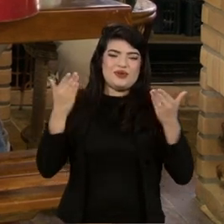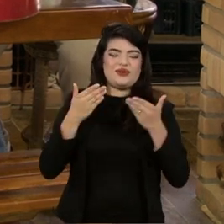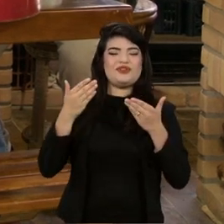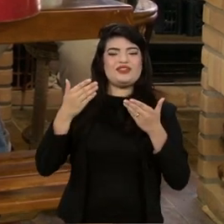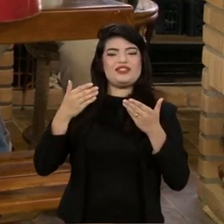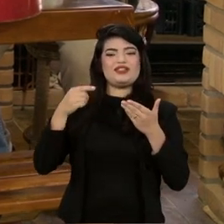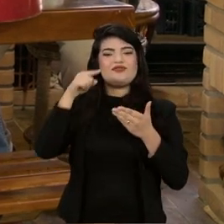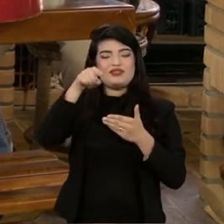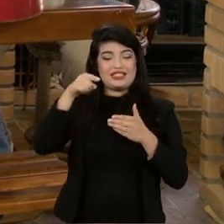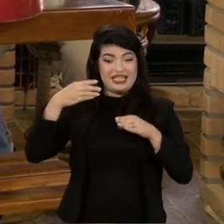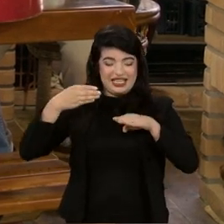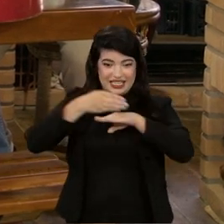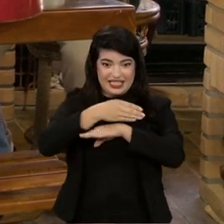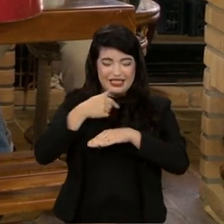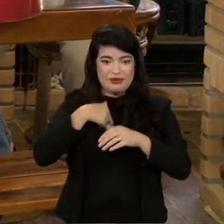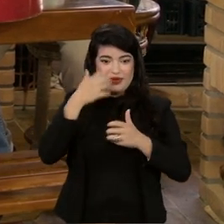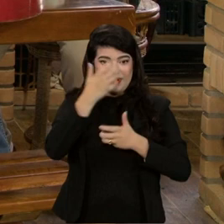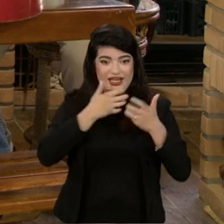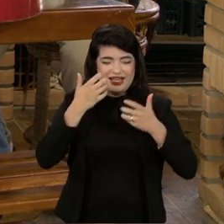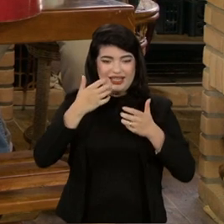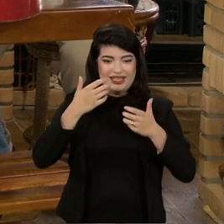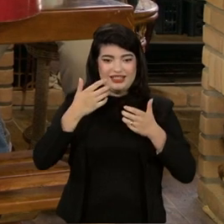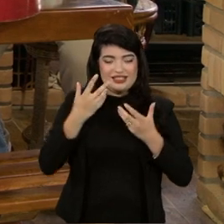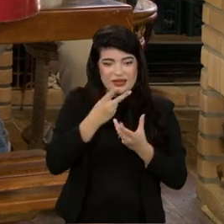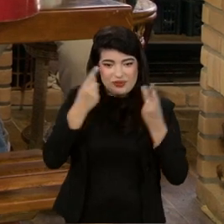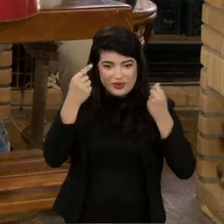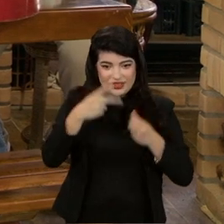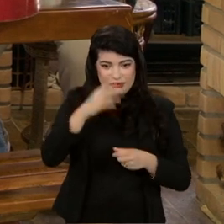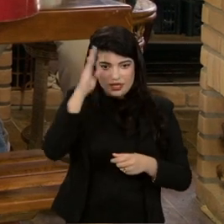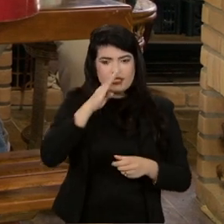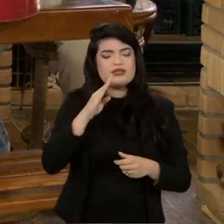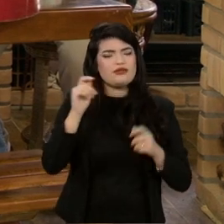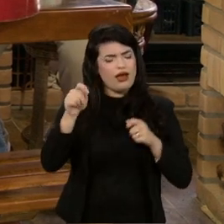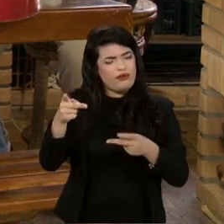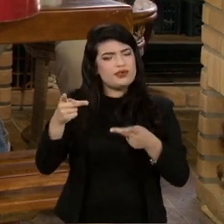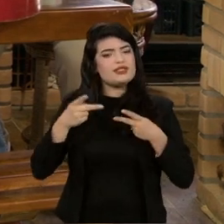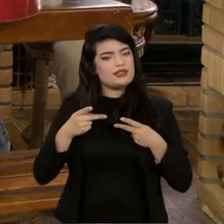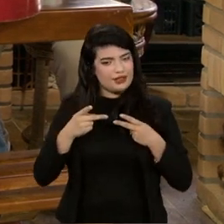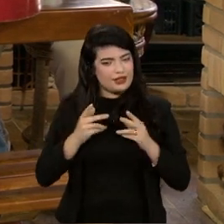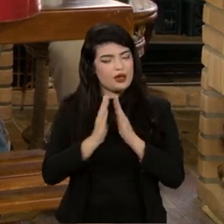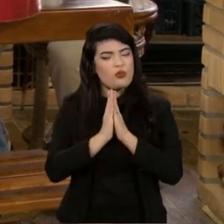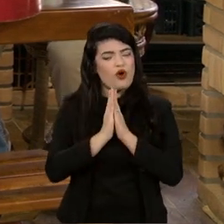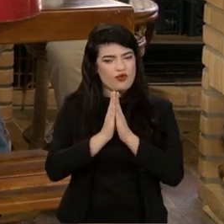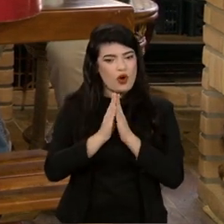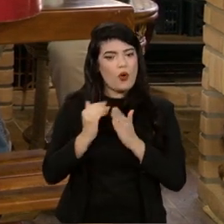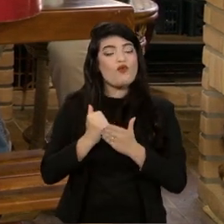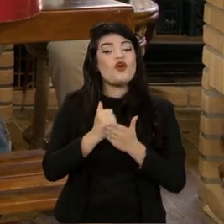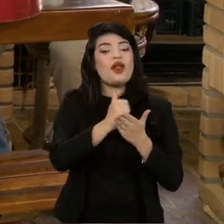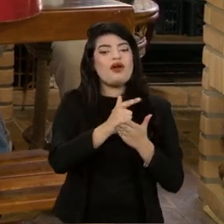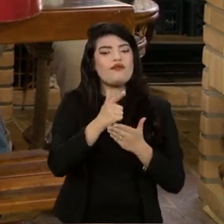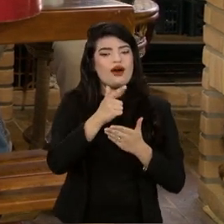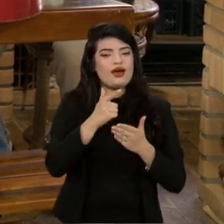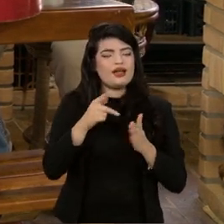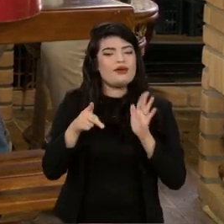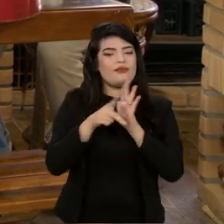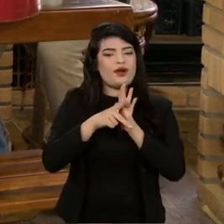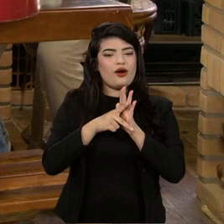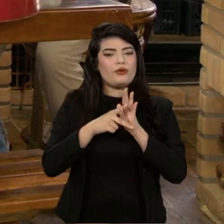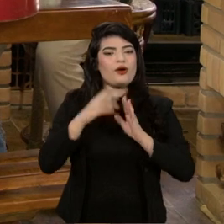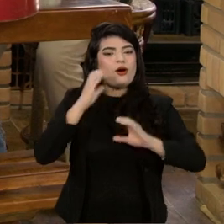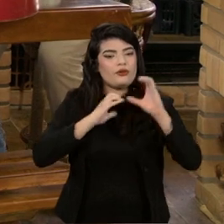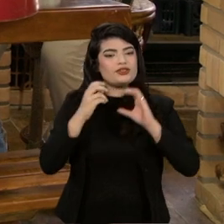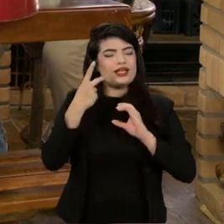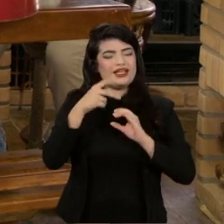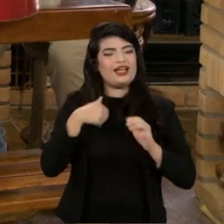da fazenda lá do Canto Sabor do Brasil, sempre aberta, cara. Vamos lá. Né? Levar o Bavini para fazer um... mostrar só as modas dele lá,